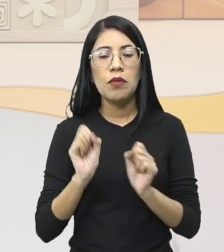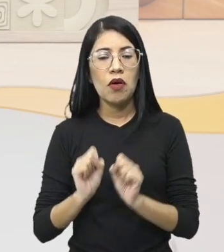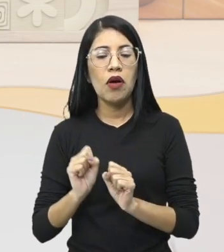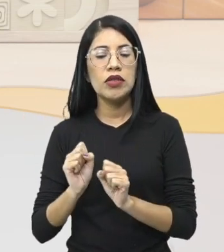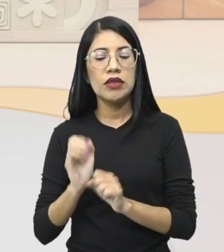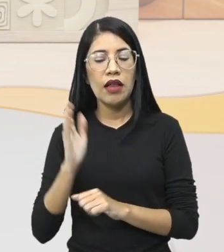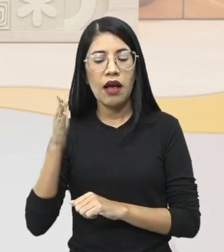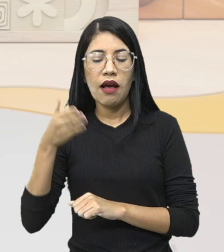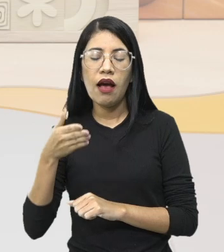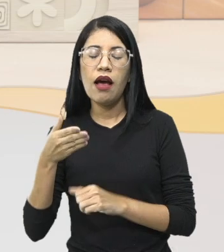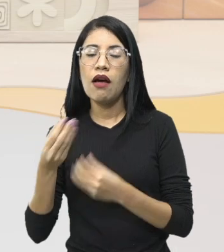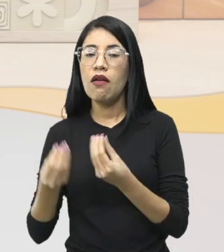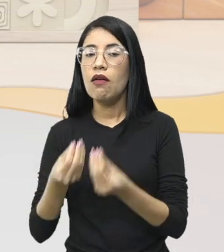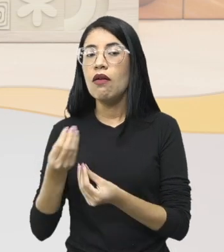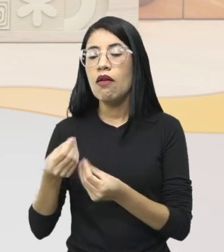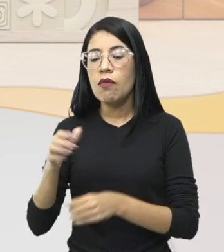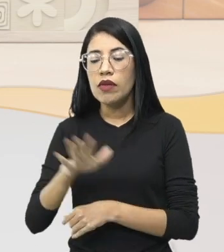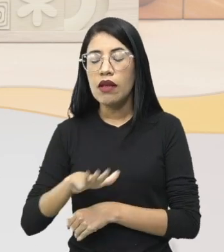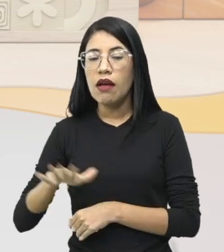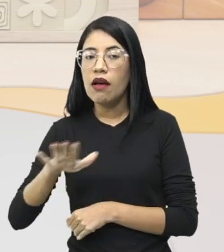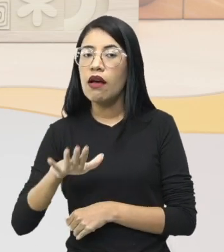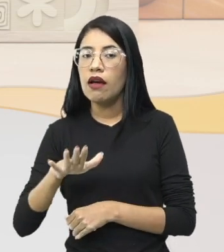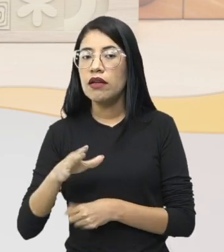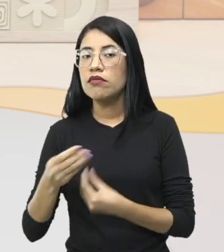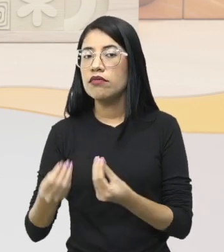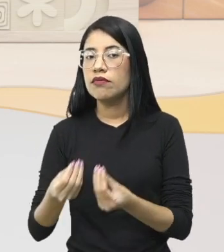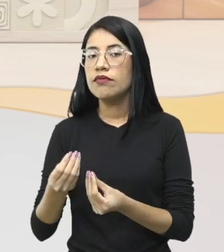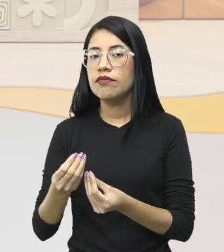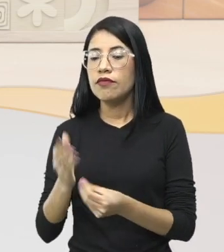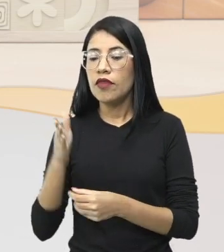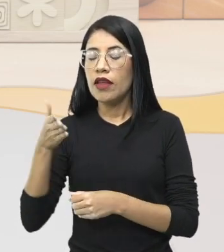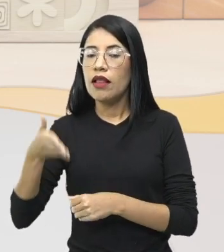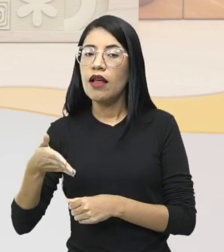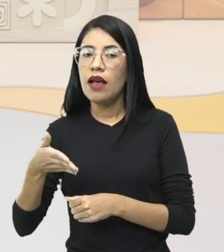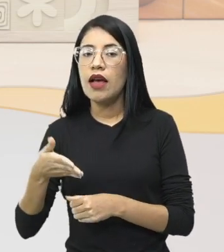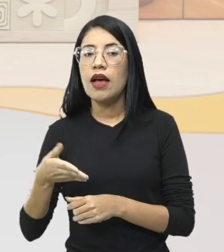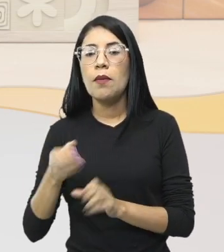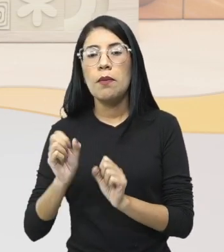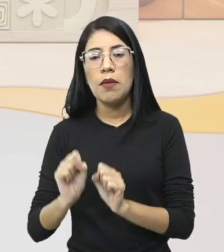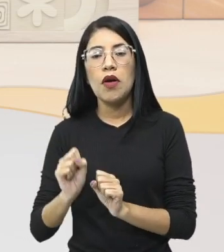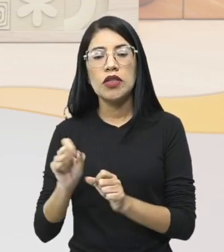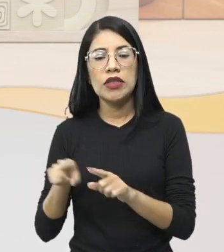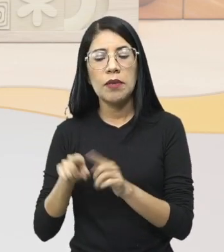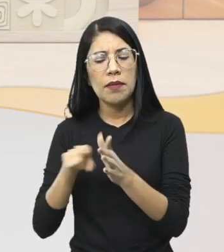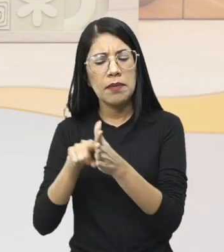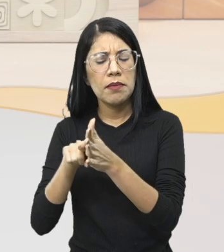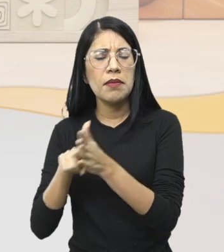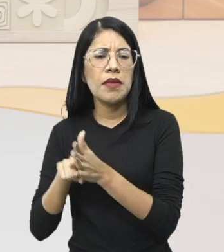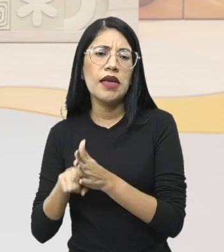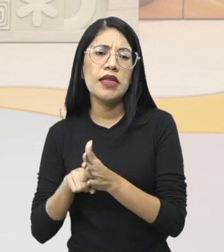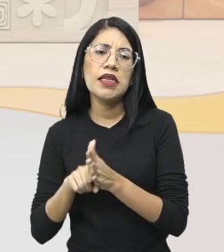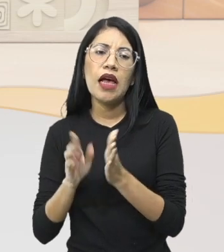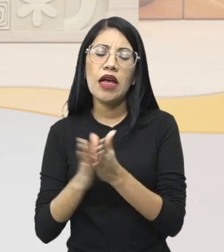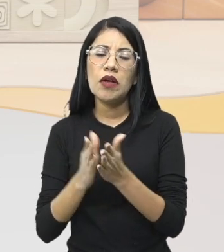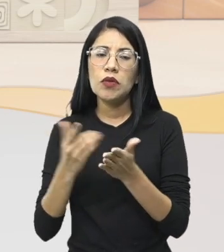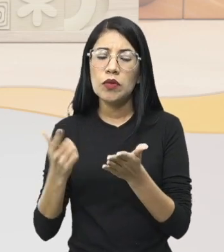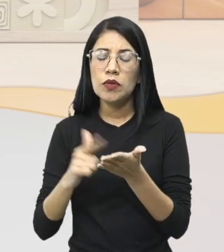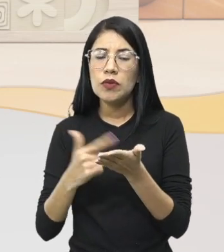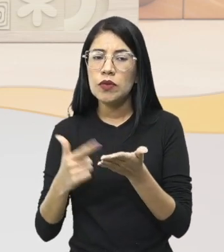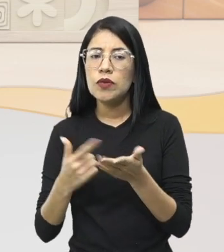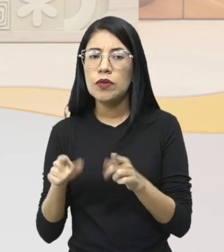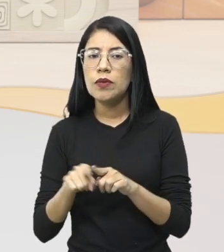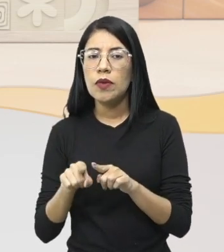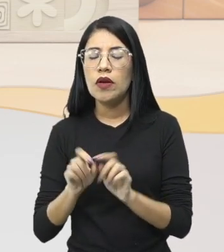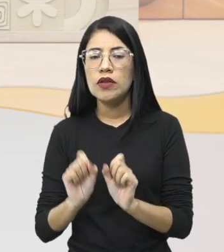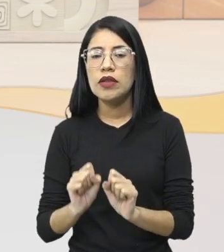presente dentro daquela área, dentro daquela unidade de uso sustentável, para ter esse maior conhecimento sobre o meio